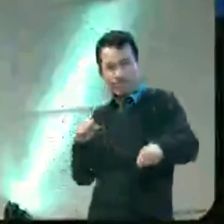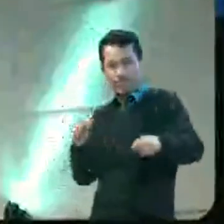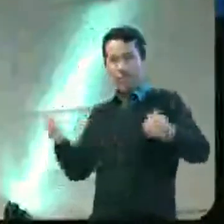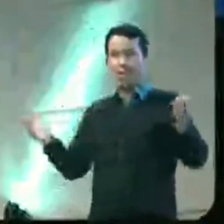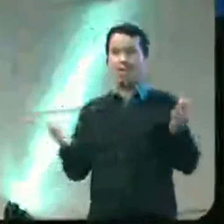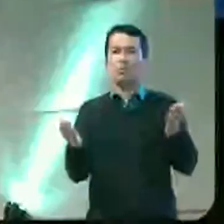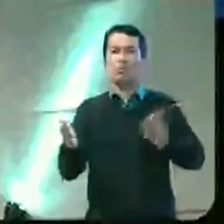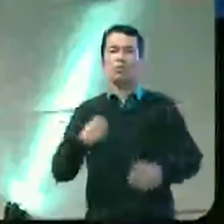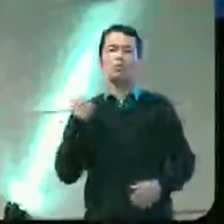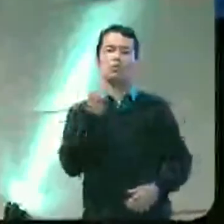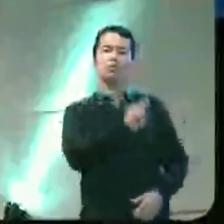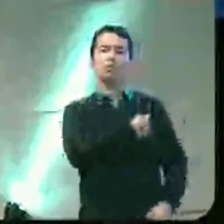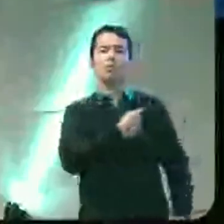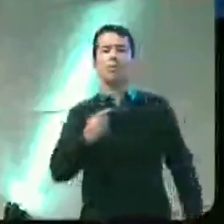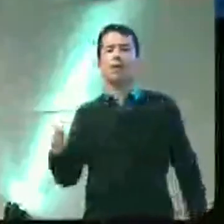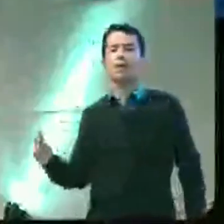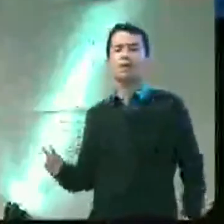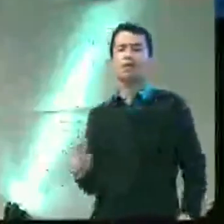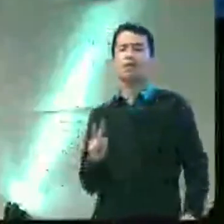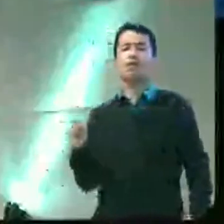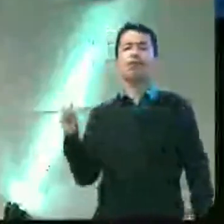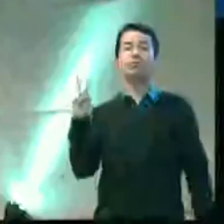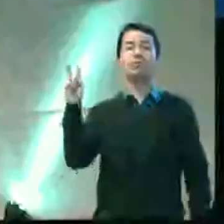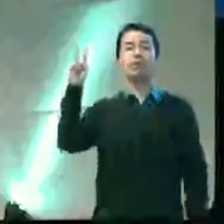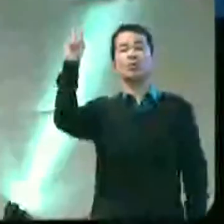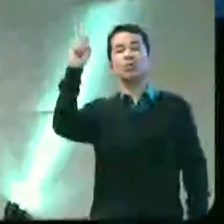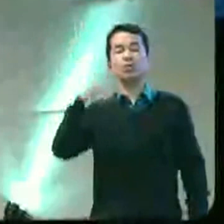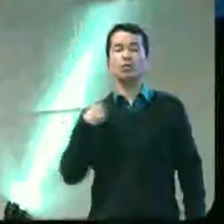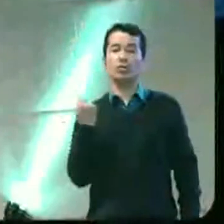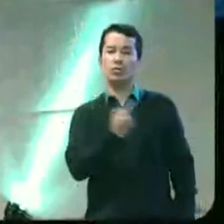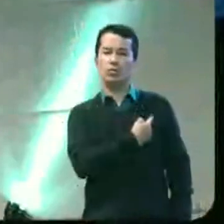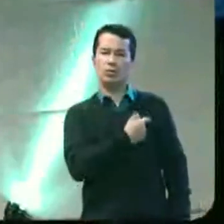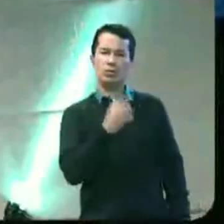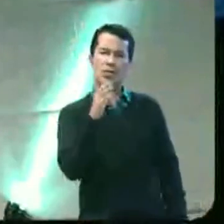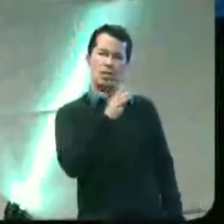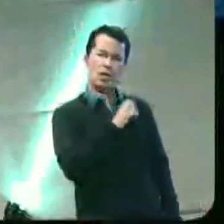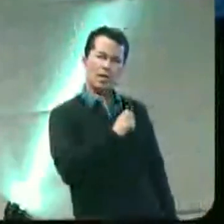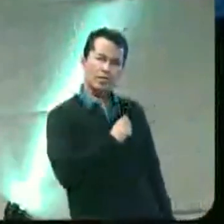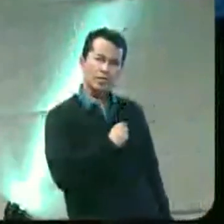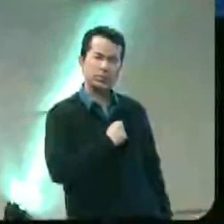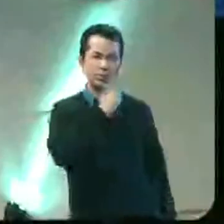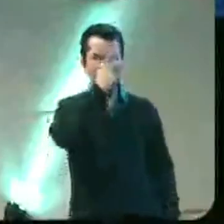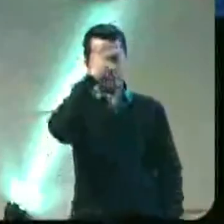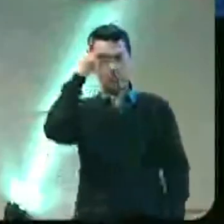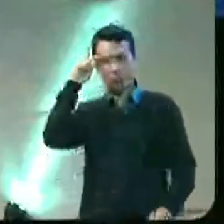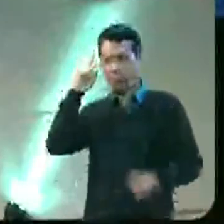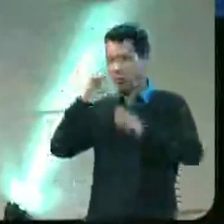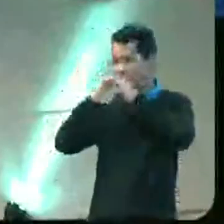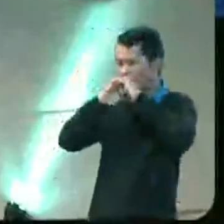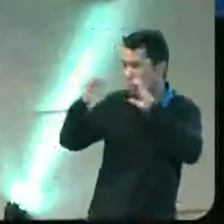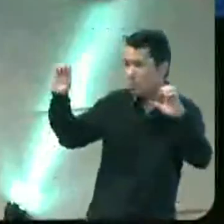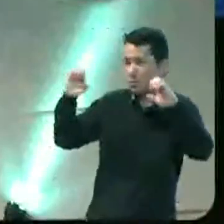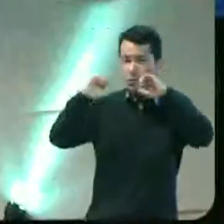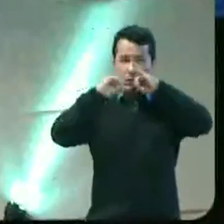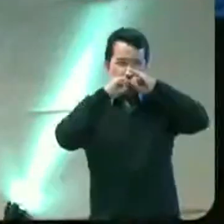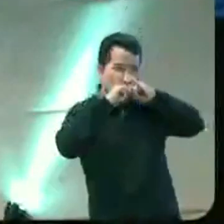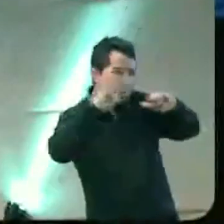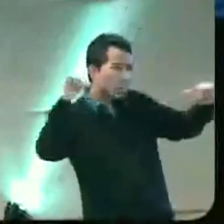para Deus. Esse é o tempo de amarmos as pessoas, de falarmos de Jesus para as